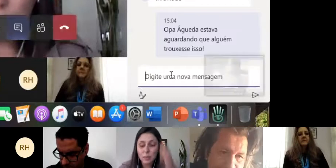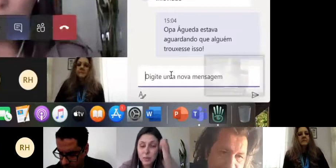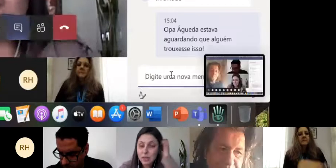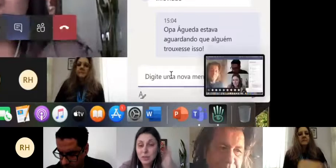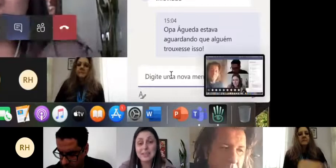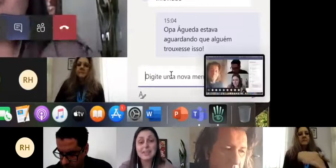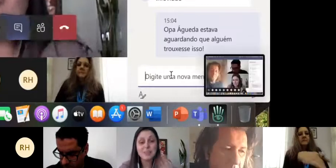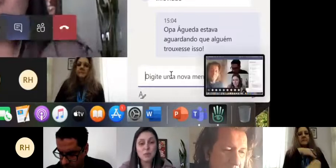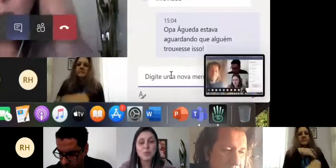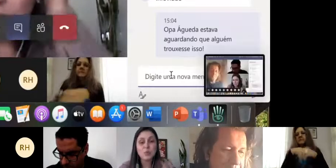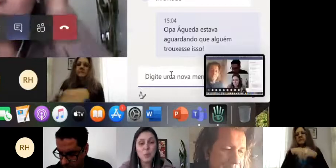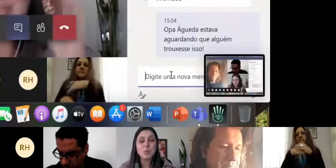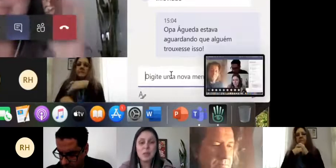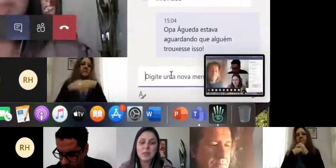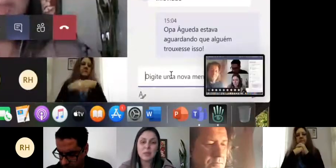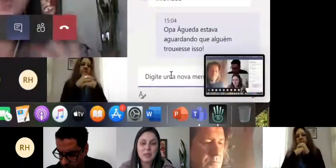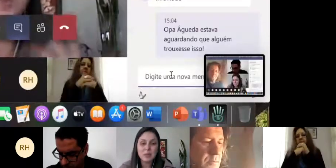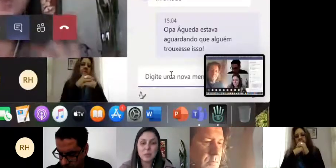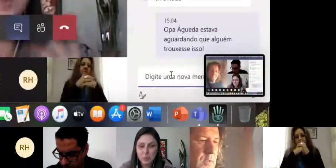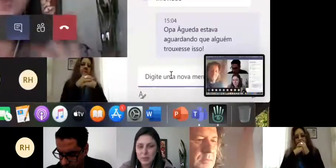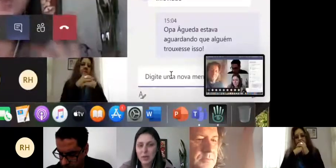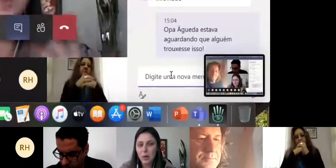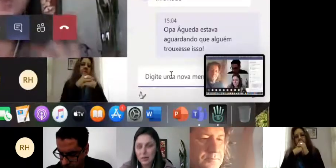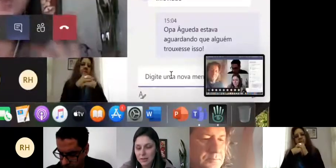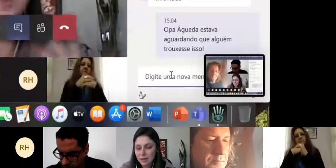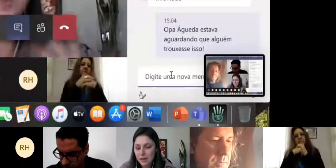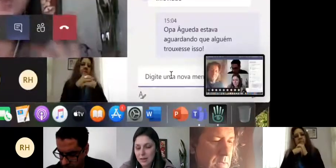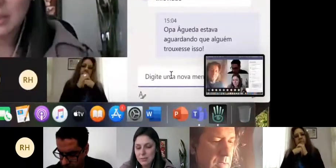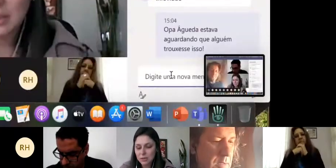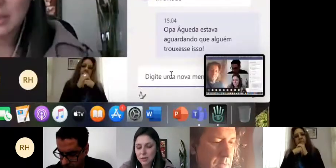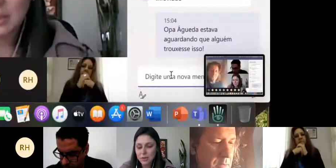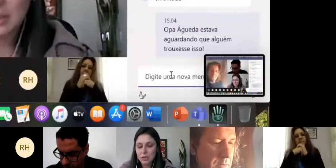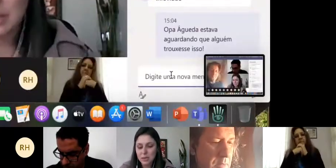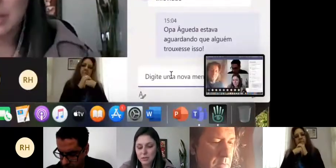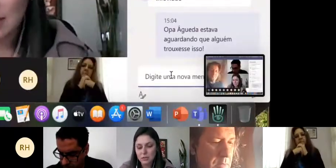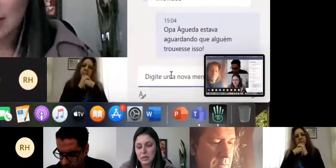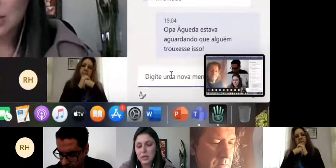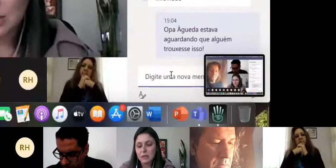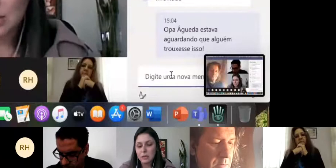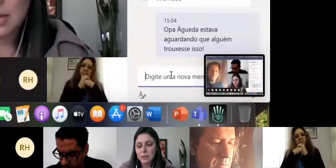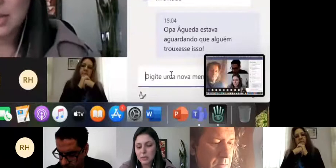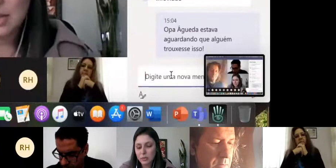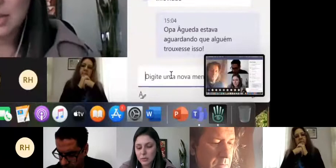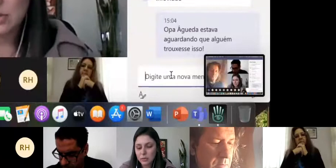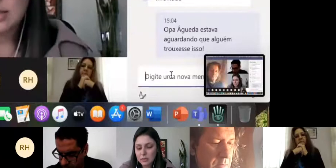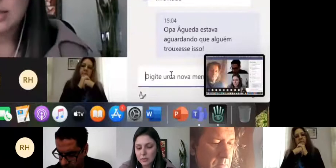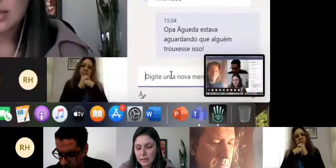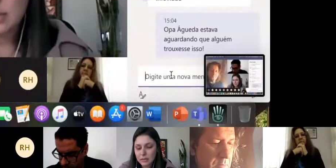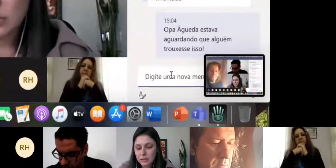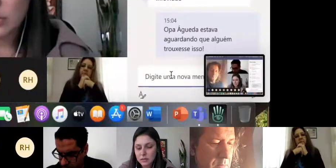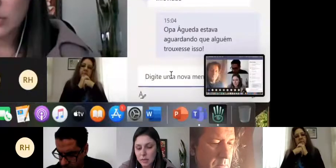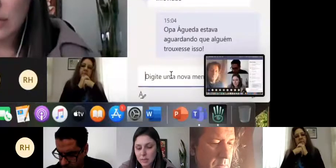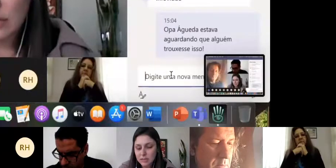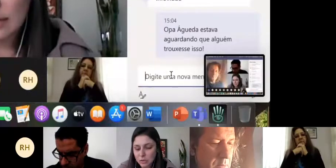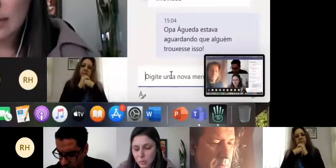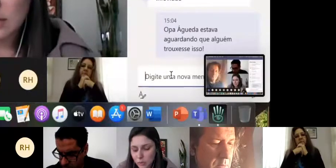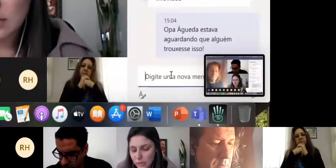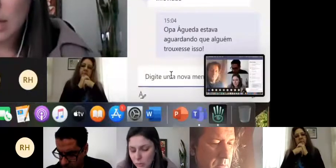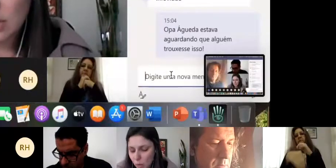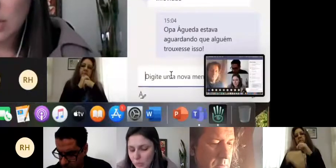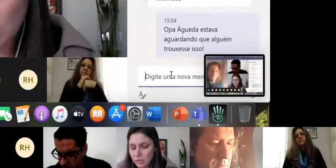subsídios, né, para o que nós ainda estamos construindo lá no grupo, teórica e metodologicamente. Então, por exemplo, quando você fala